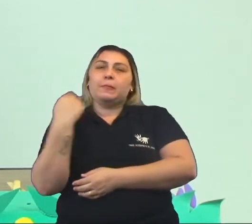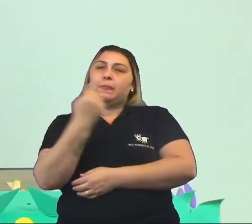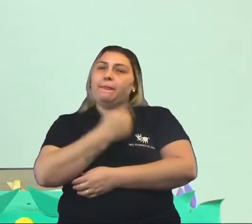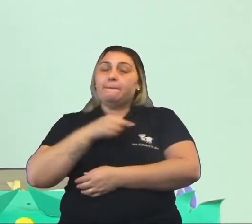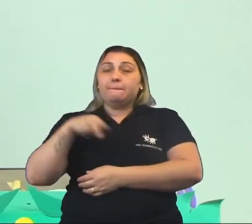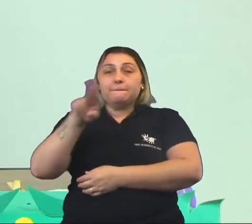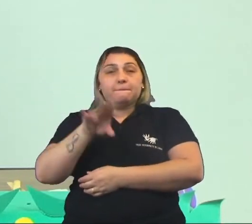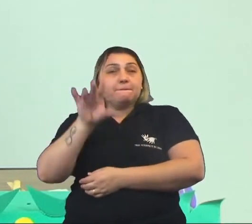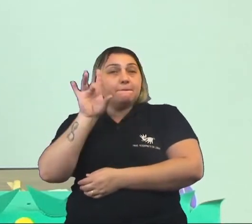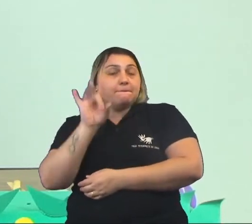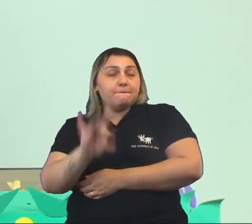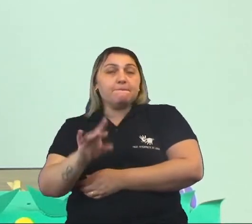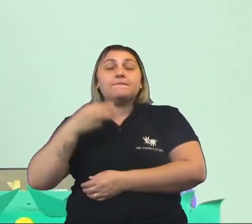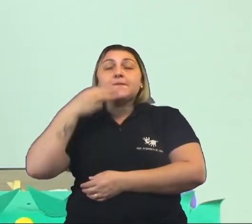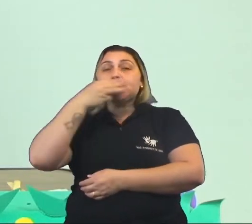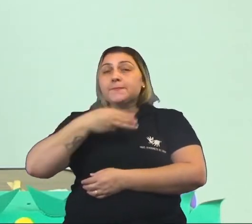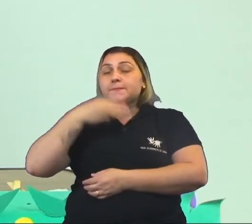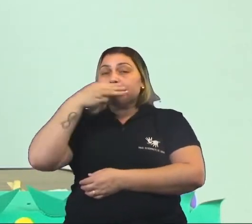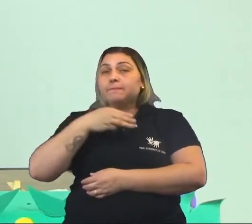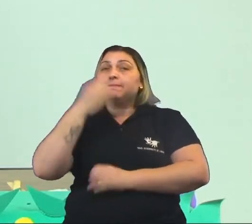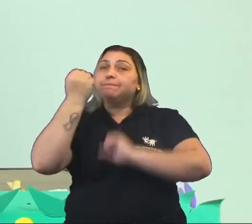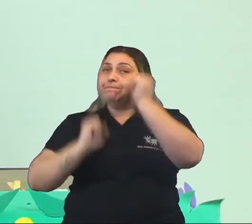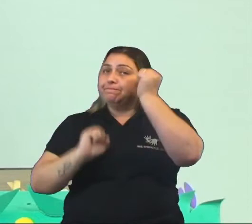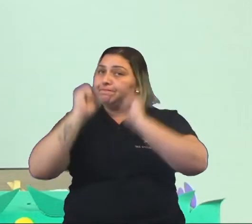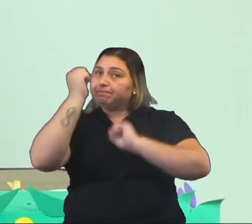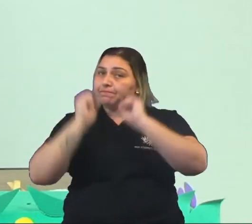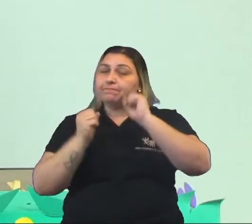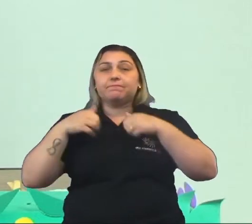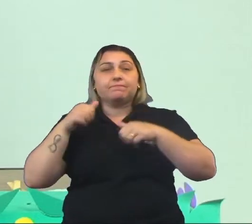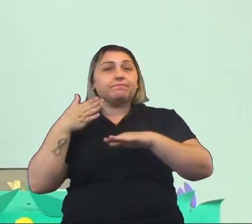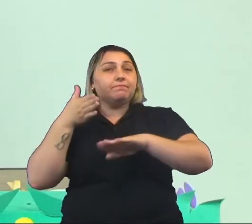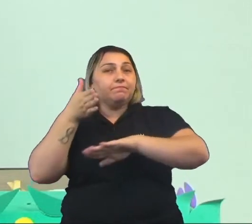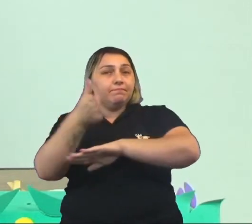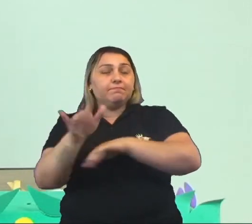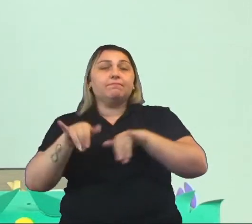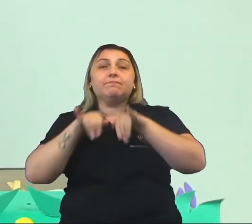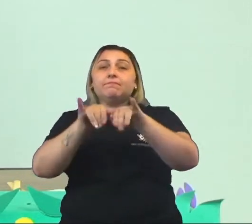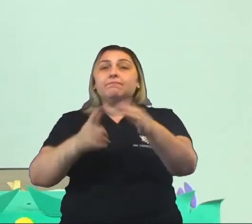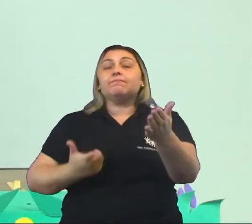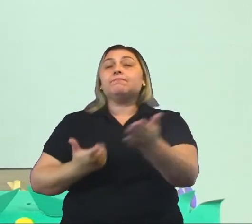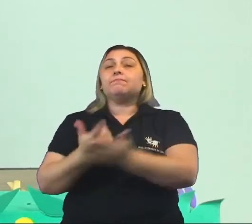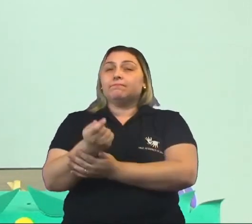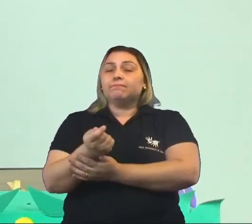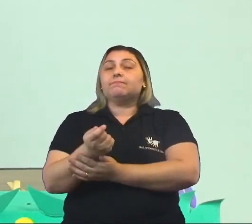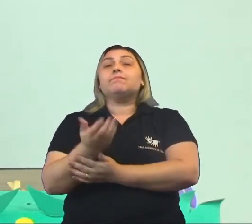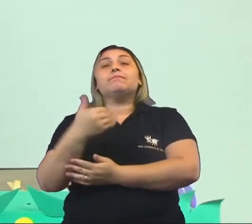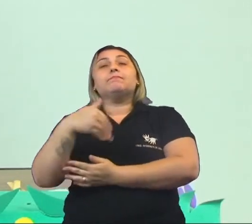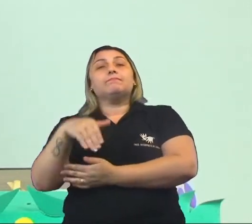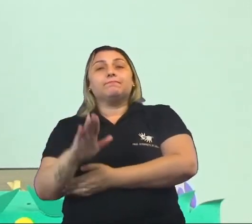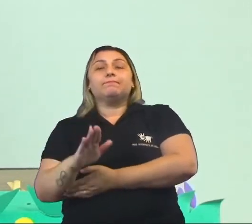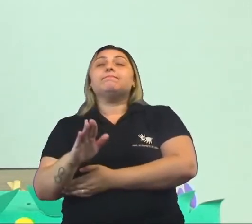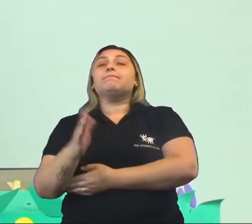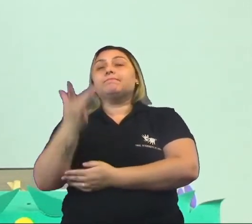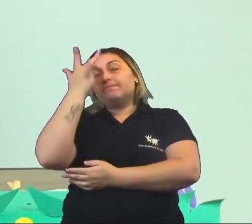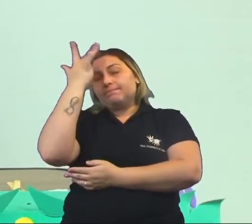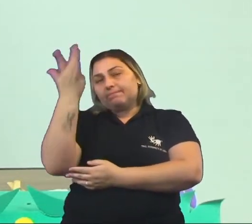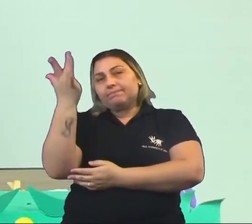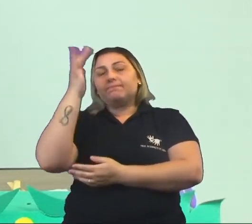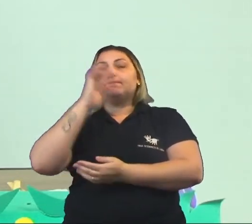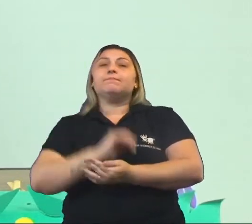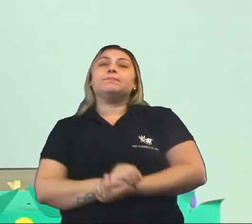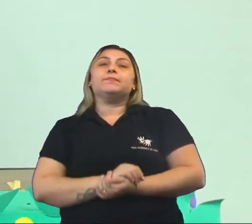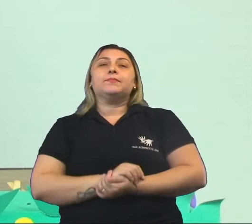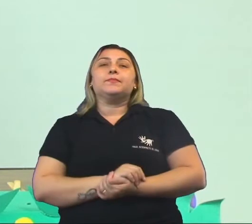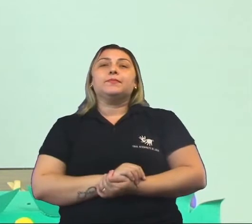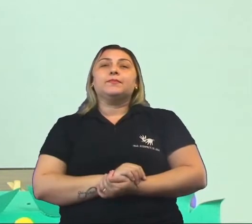utilizarmos somente o açúcar industrializado. Vamos ao supermercado e compramos, é bem mais prático, não é? Mas